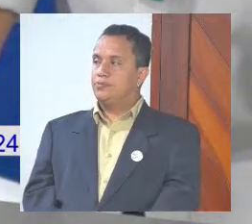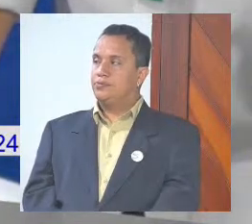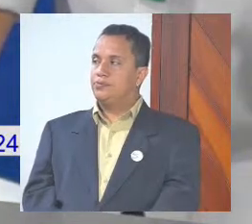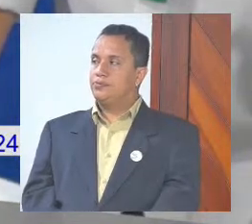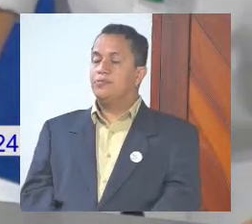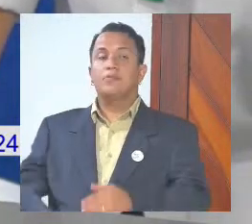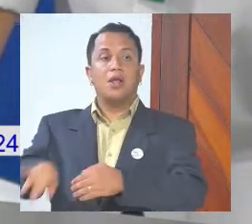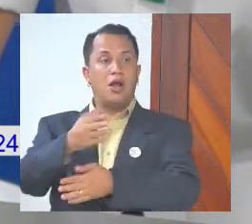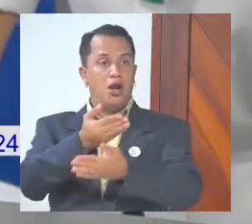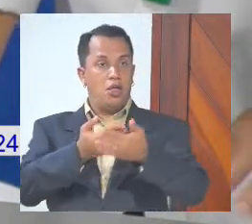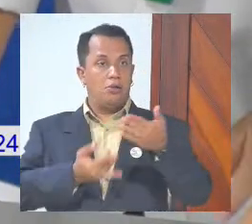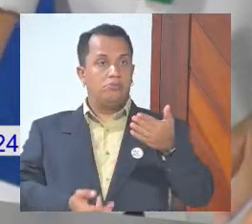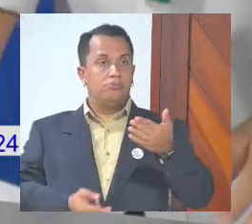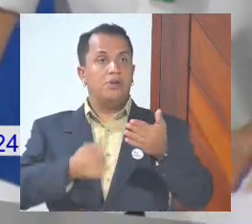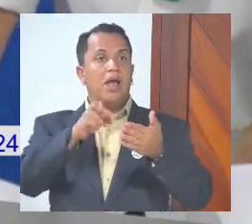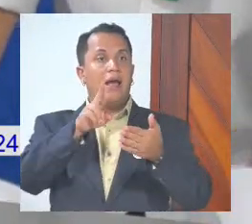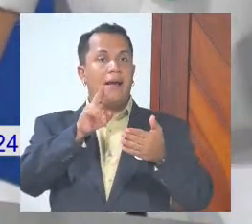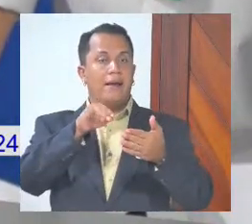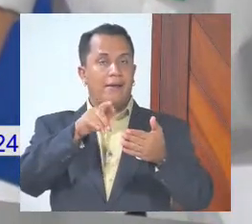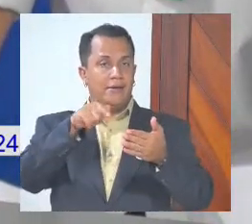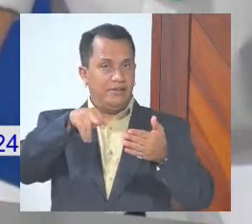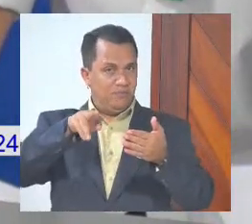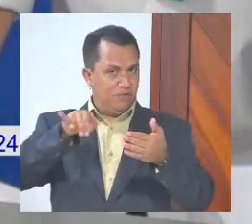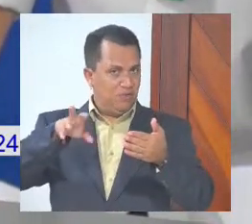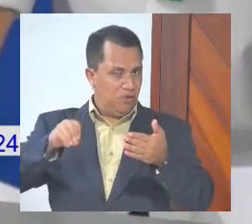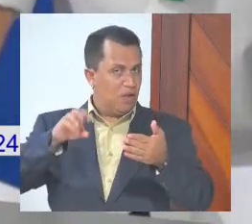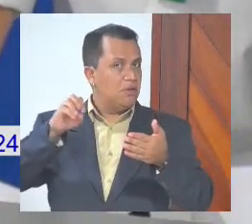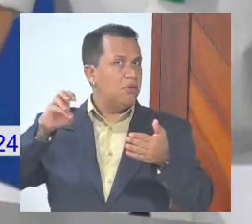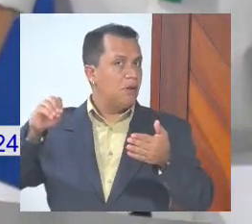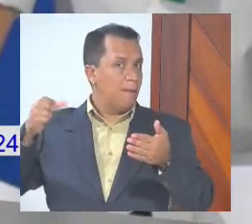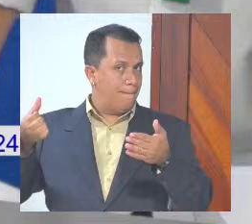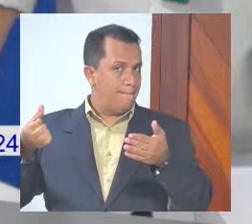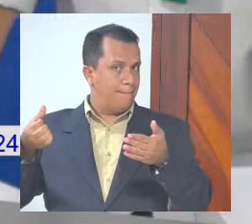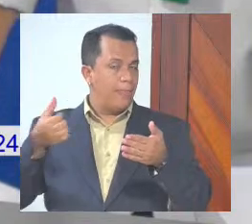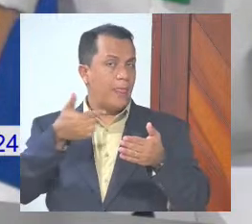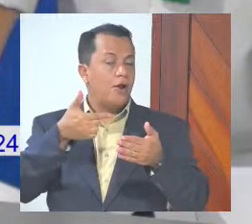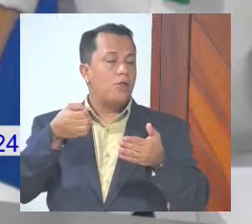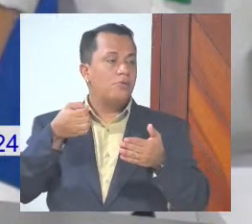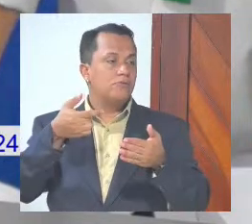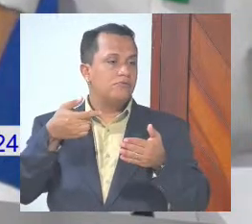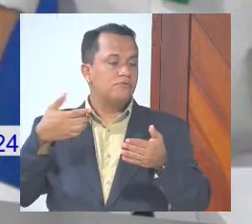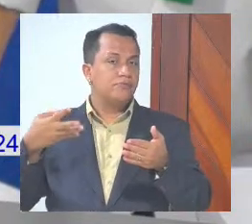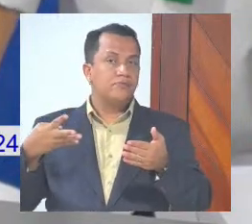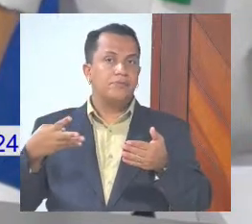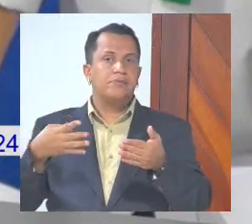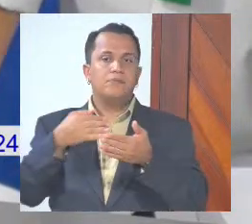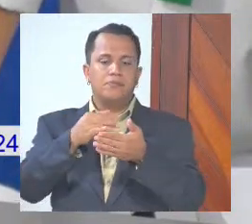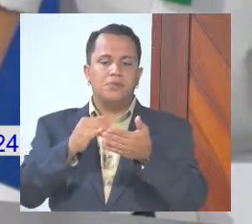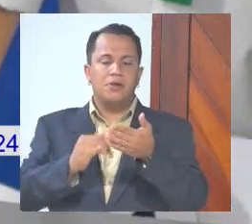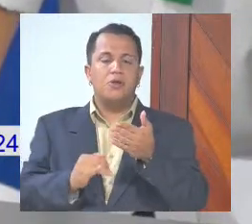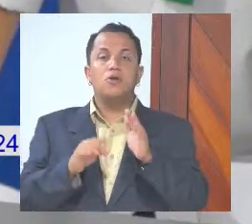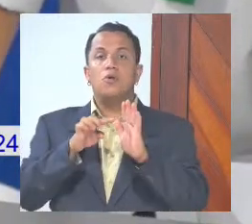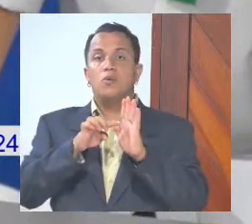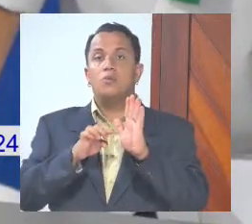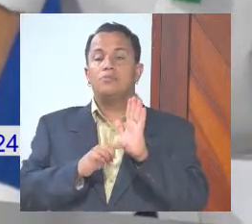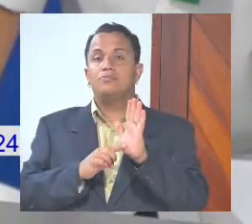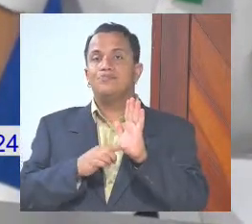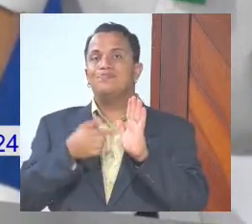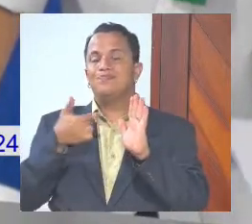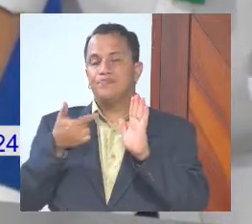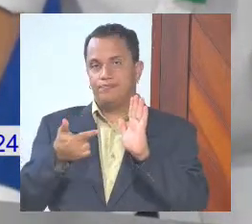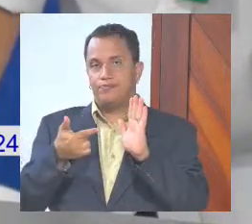Requerimento número 06, ano 2024. Requeiro, nos termos do inciso